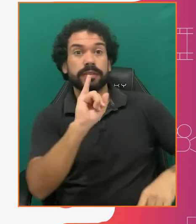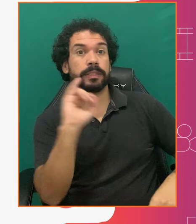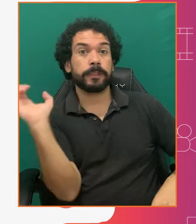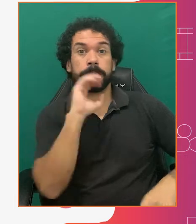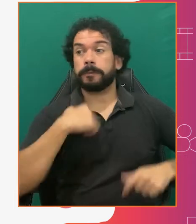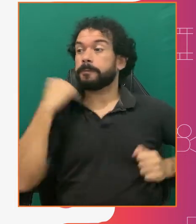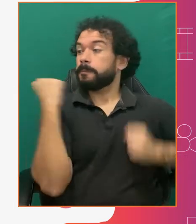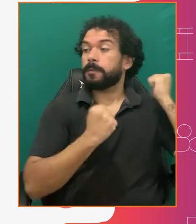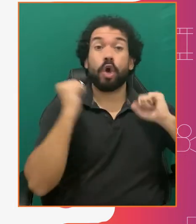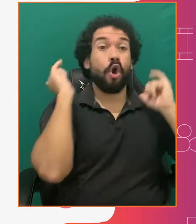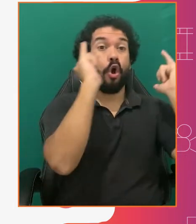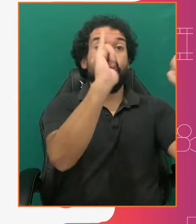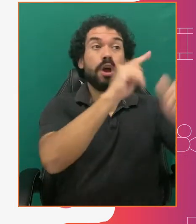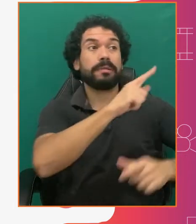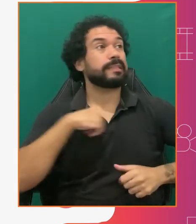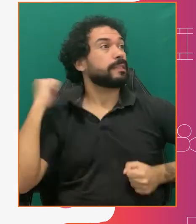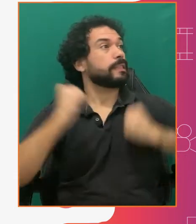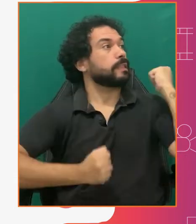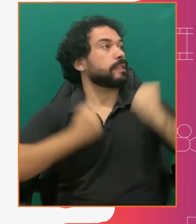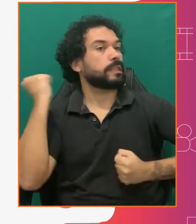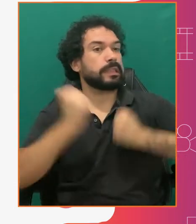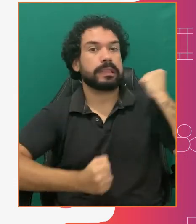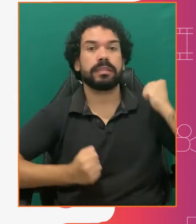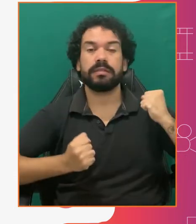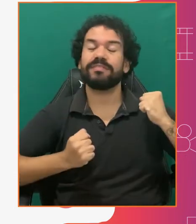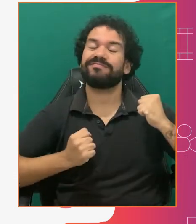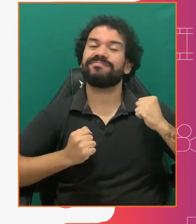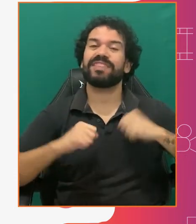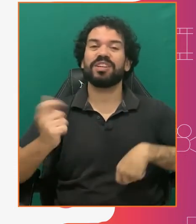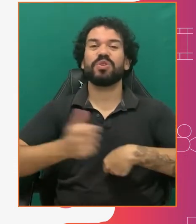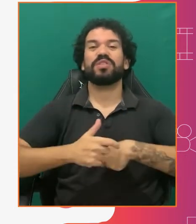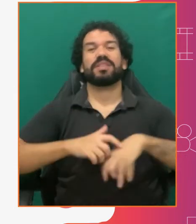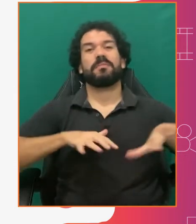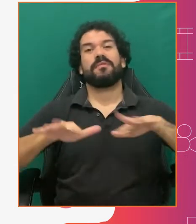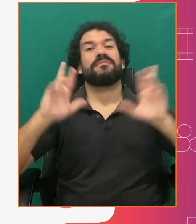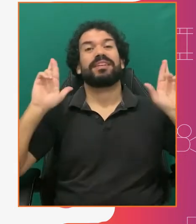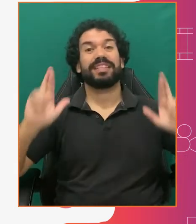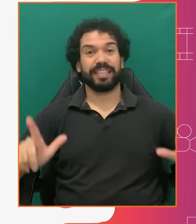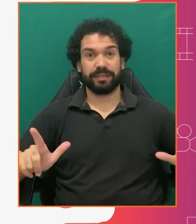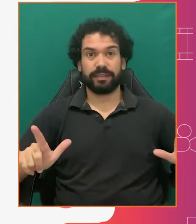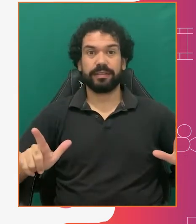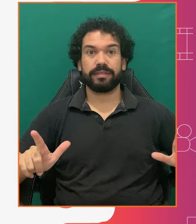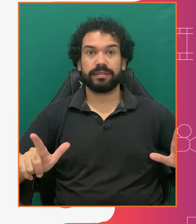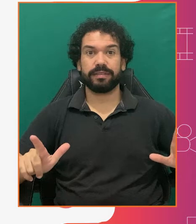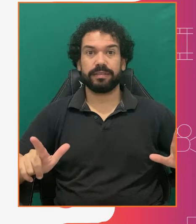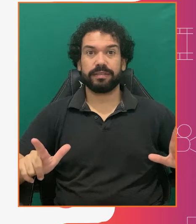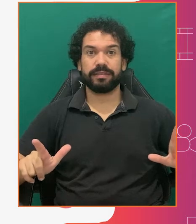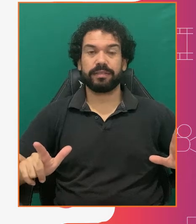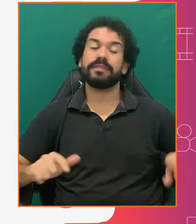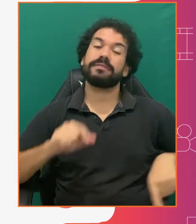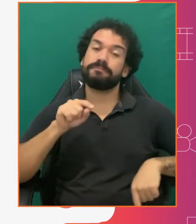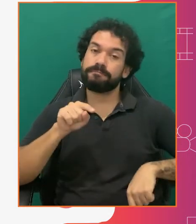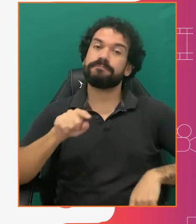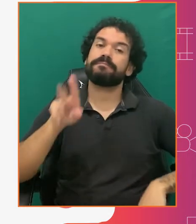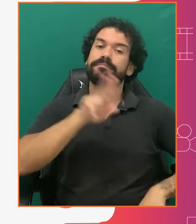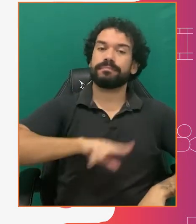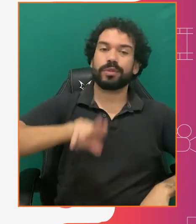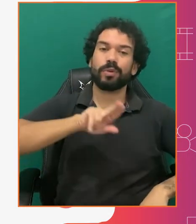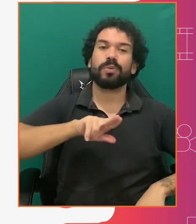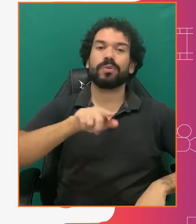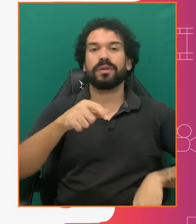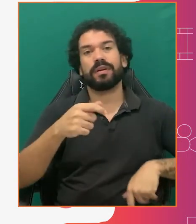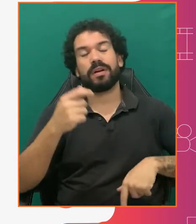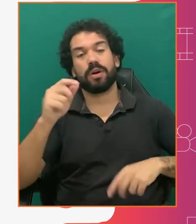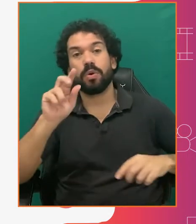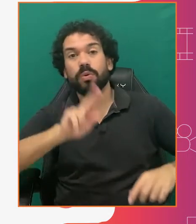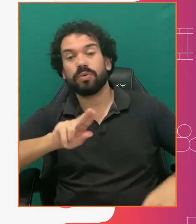para pegar um ônibus. O tempo dos movimentos é diferente, e isso tudo é trabalhado